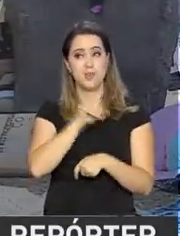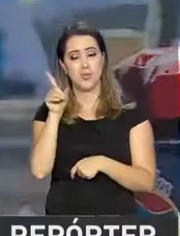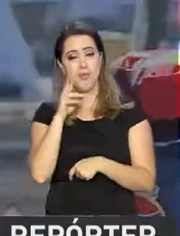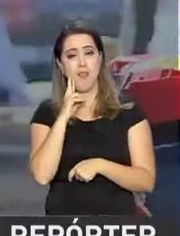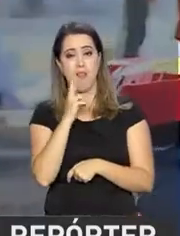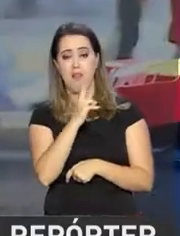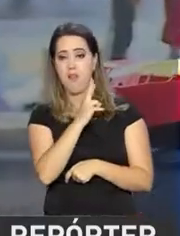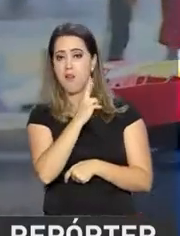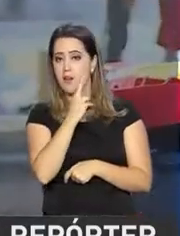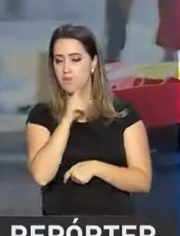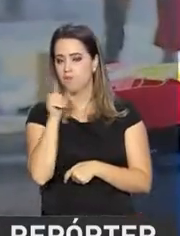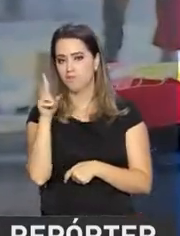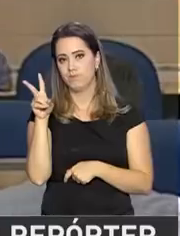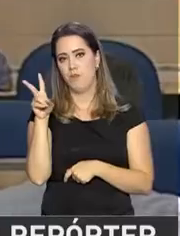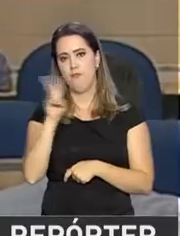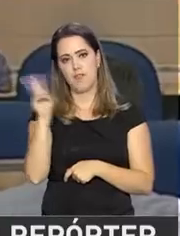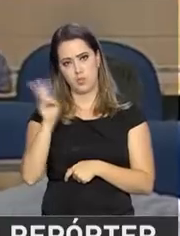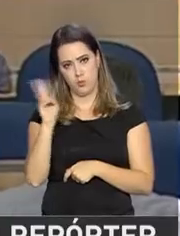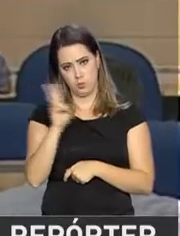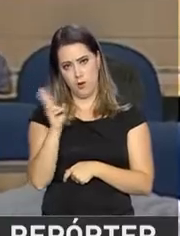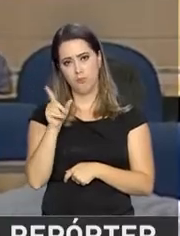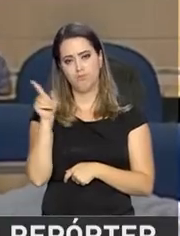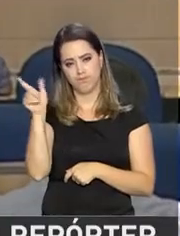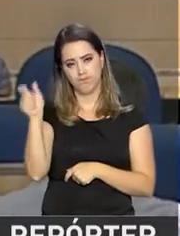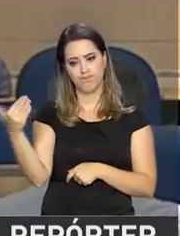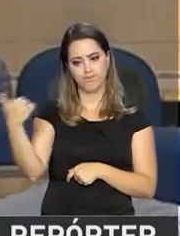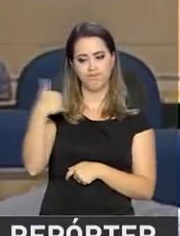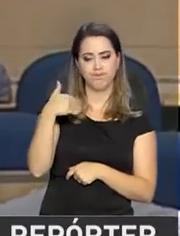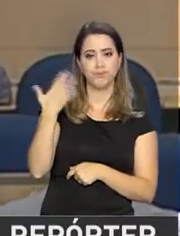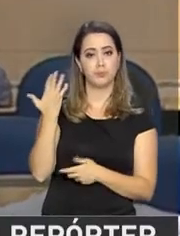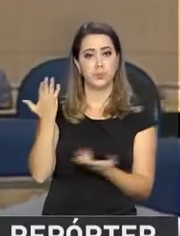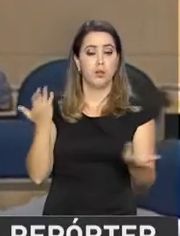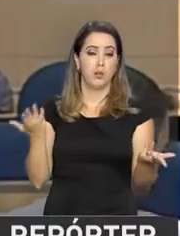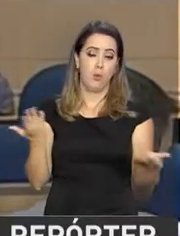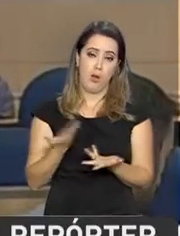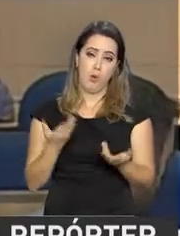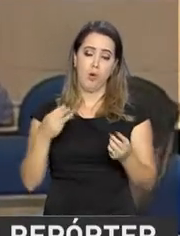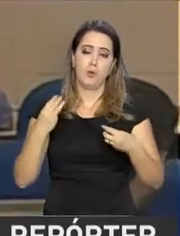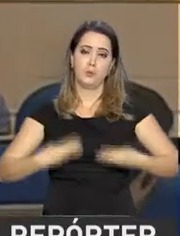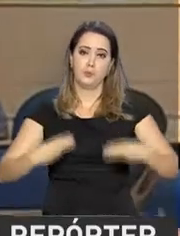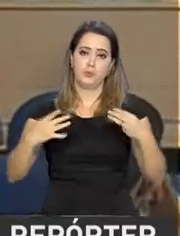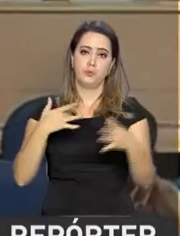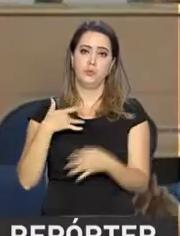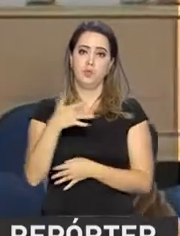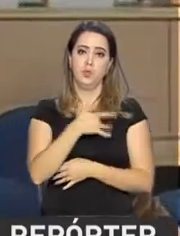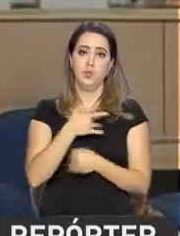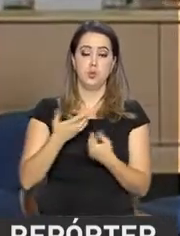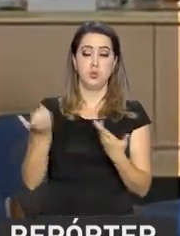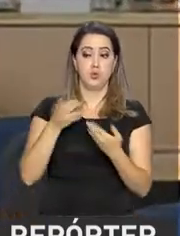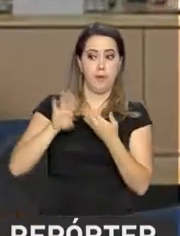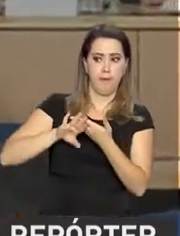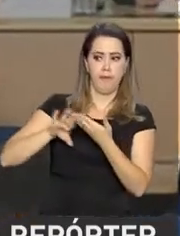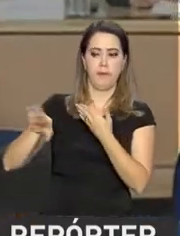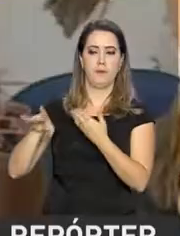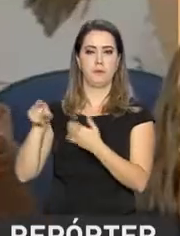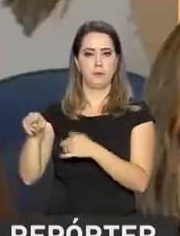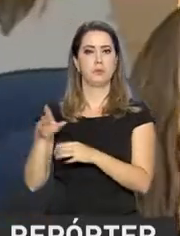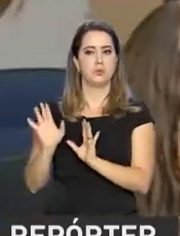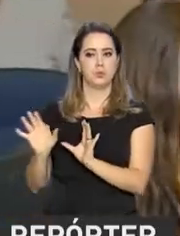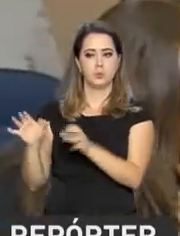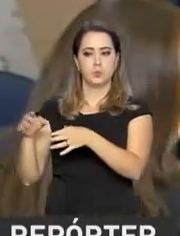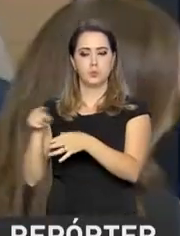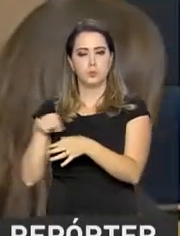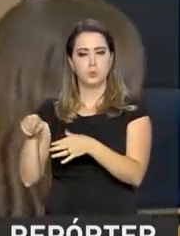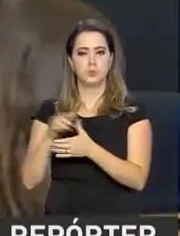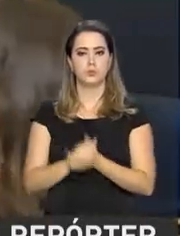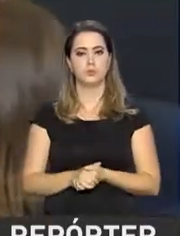entre imigrantes venezuelanos, e o Ministério da Saúde tem adotado medidas para evitar que o vírus se espalhe. A gente